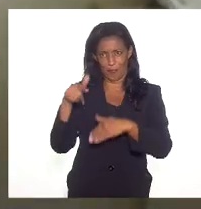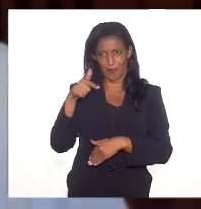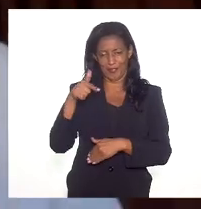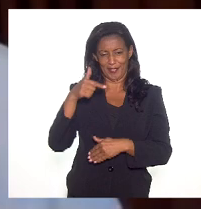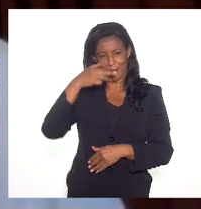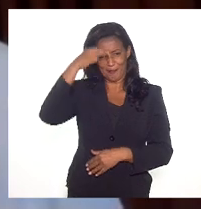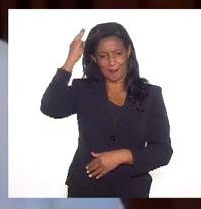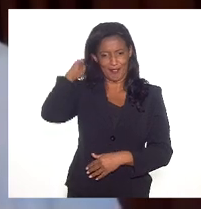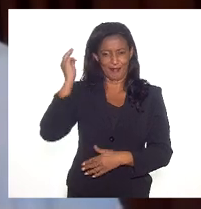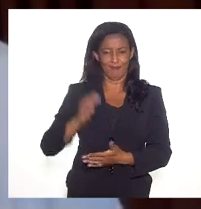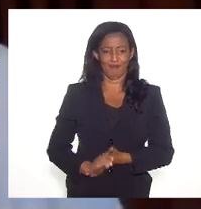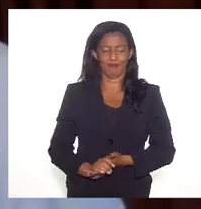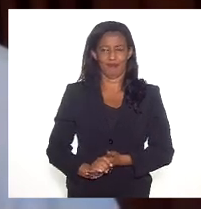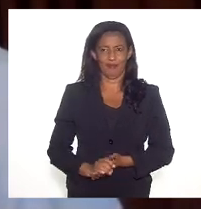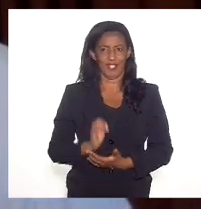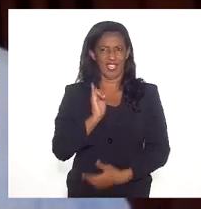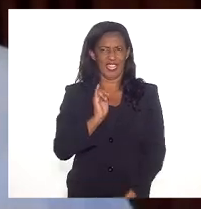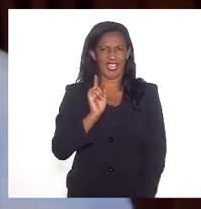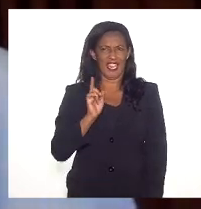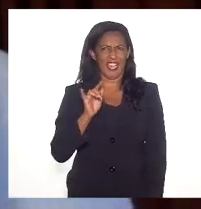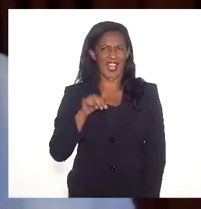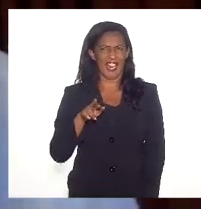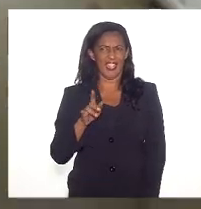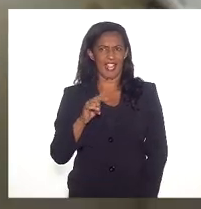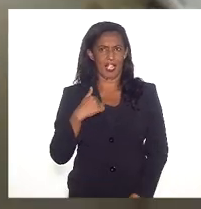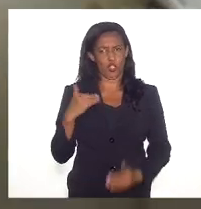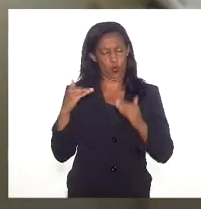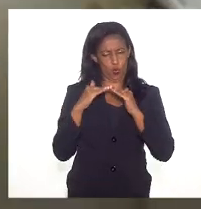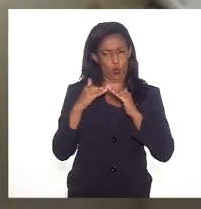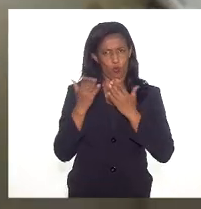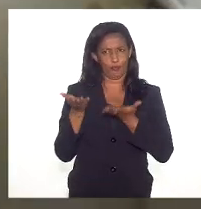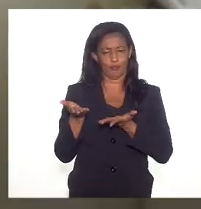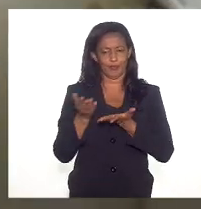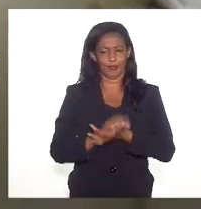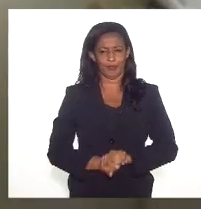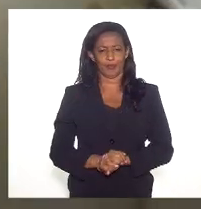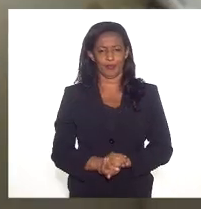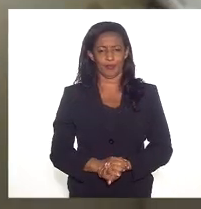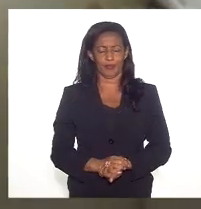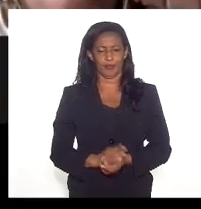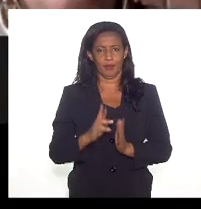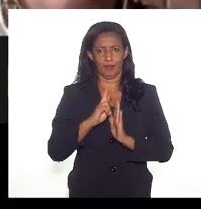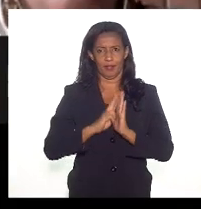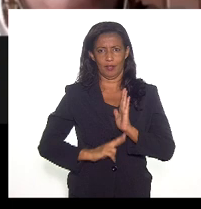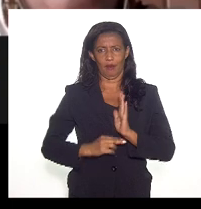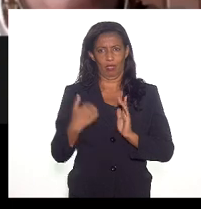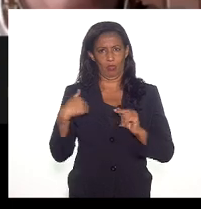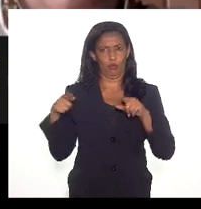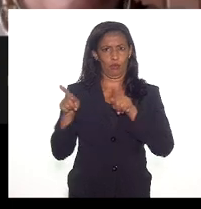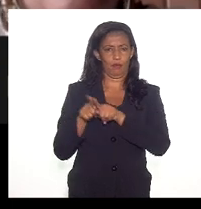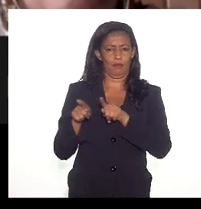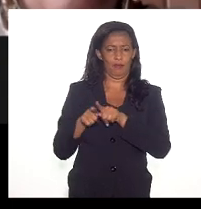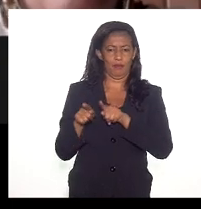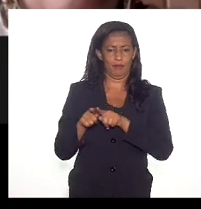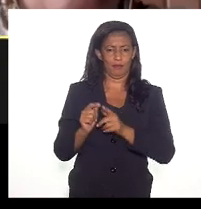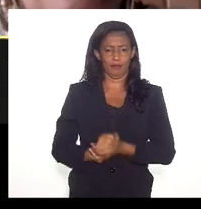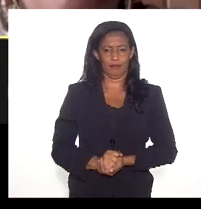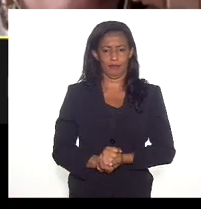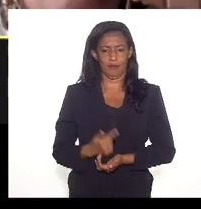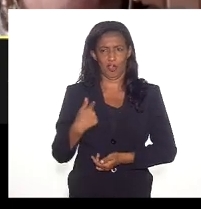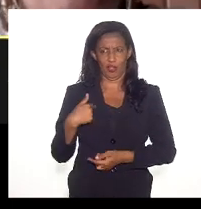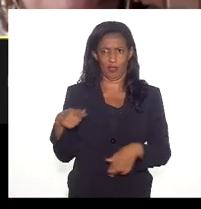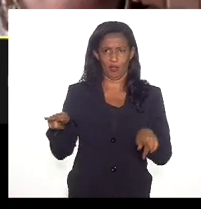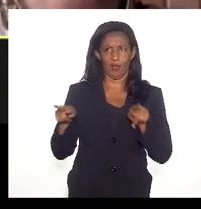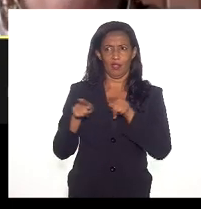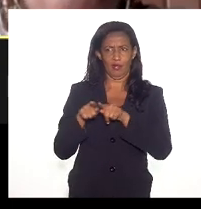O meu parecer é pela ilegalidade. Eu vou acompanhar o relator. Ok, também. Eu